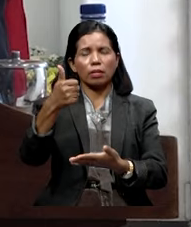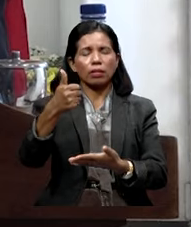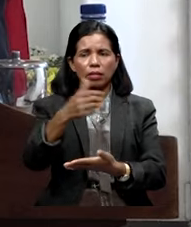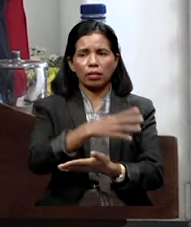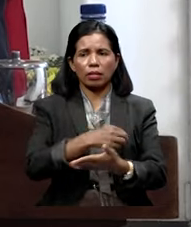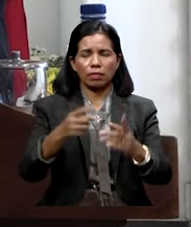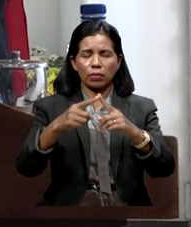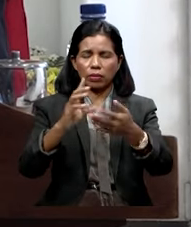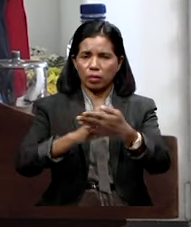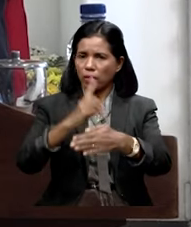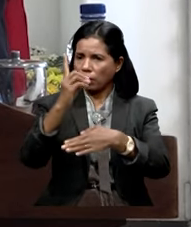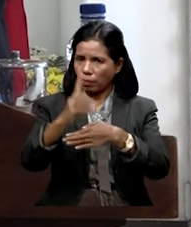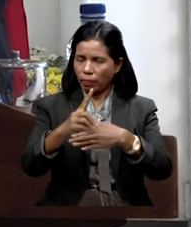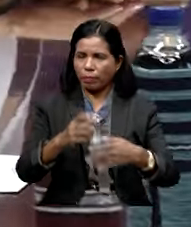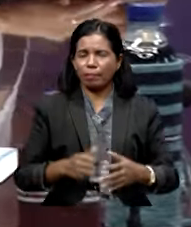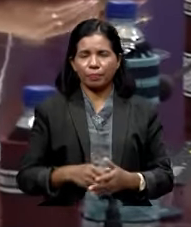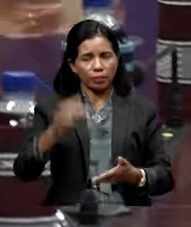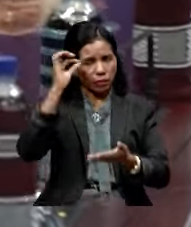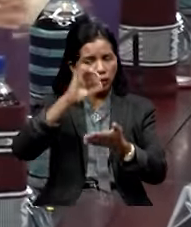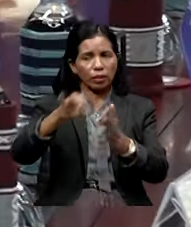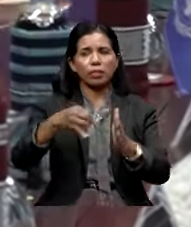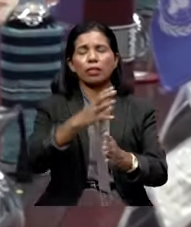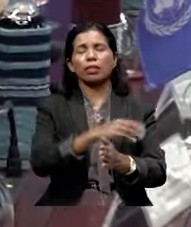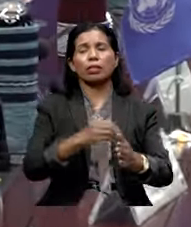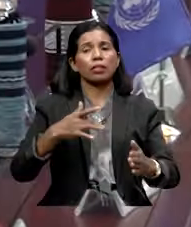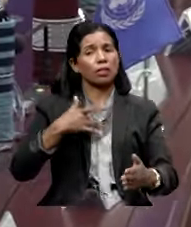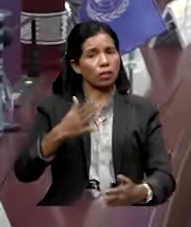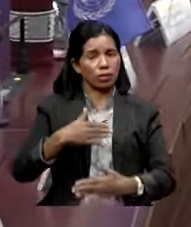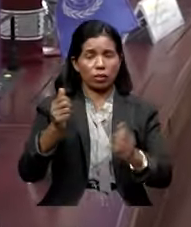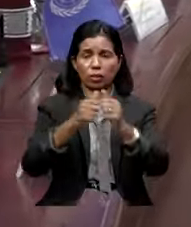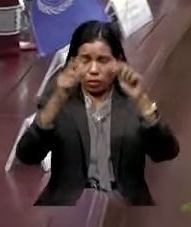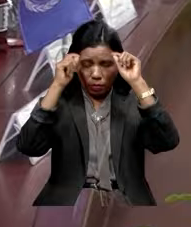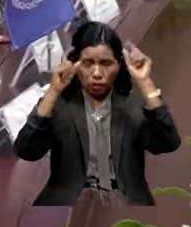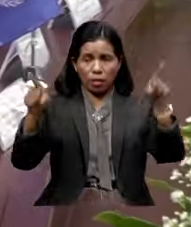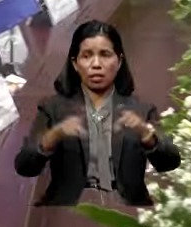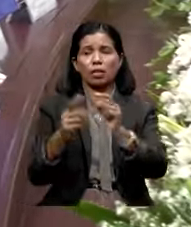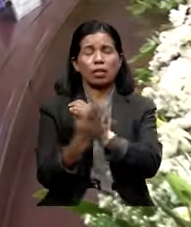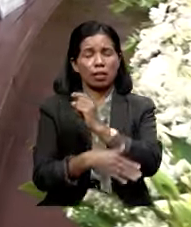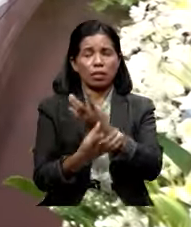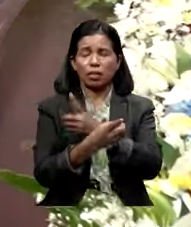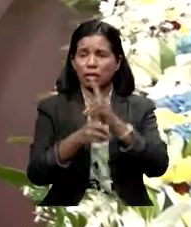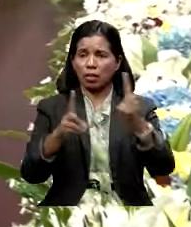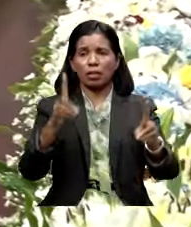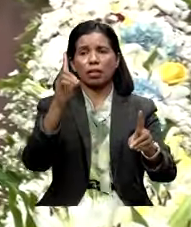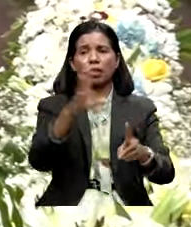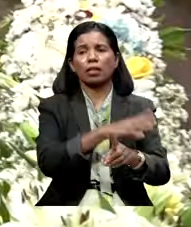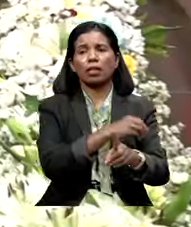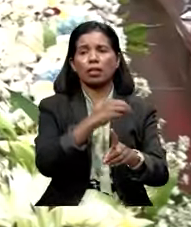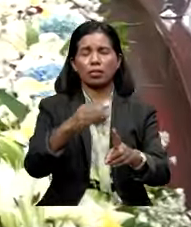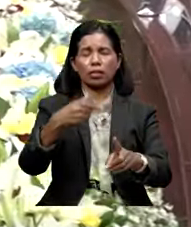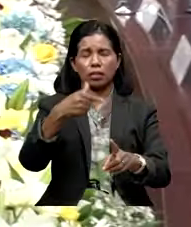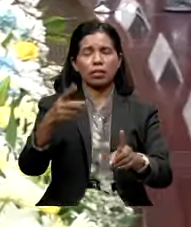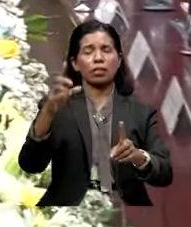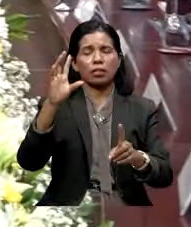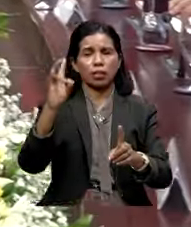do desenvolvimento. Secretário-Geral ONU MOS aprecia o Timor-Leste tamanudar nação democrática ida debe funda G7 Plus